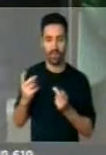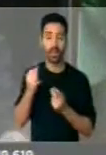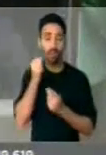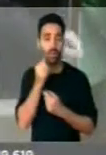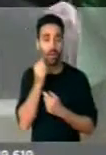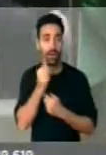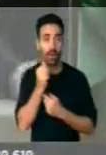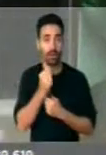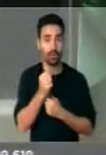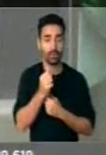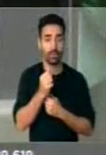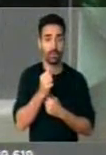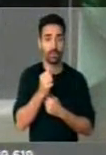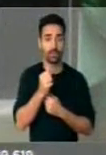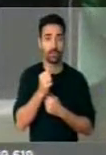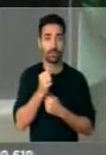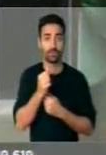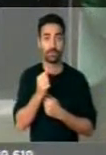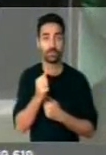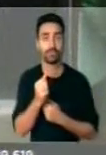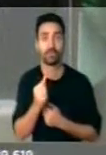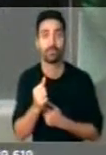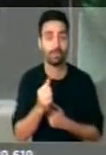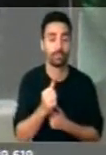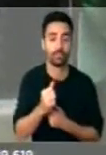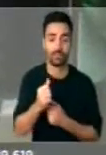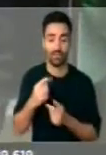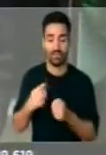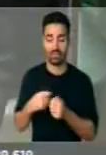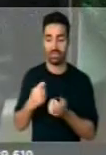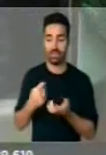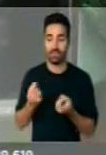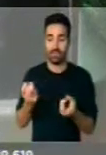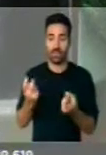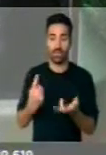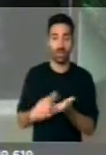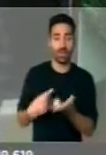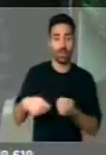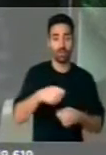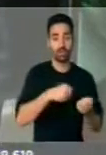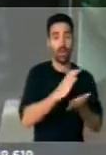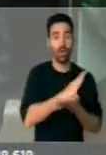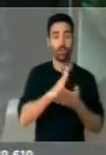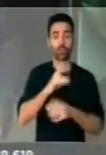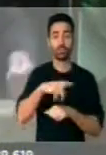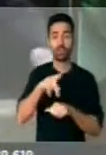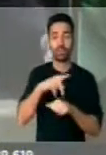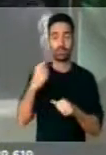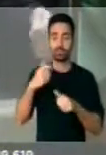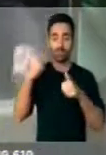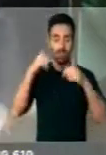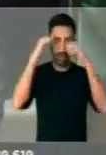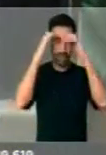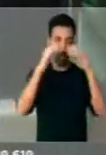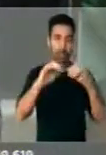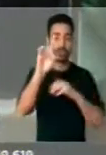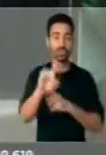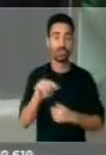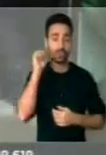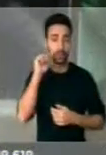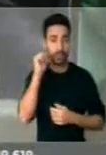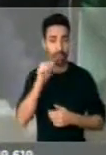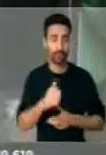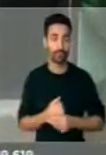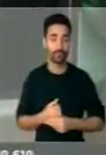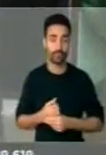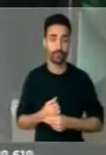mulheres, naquele momento em que eram negociadas em alguns países que não reconhecem os direitos que ainda faltam